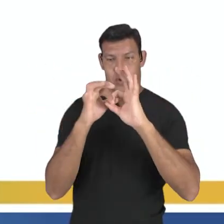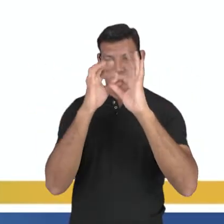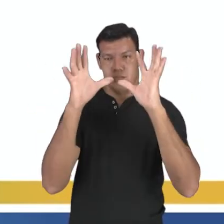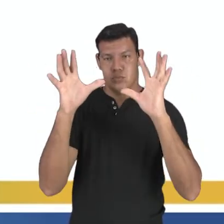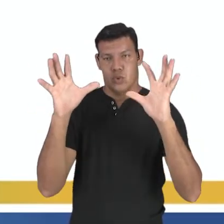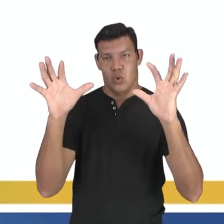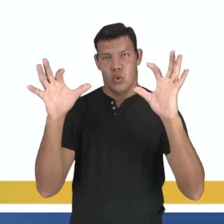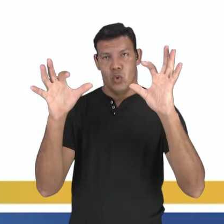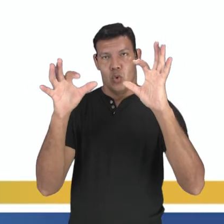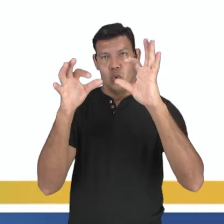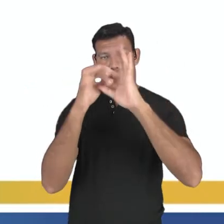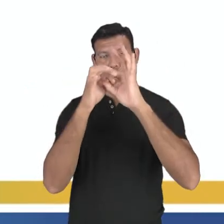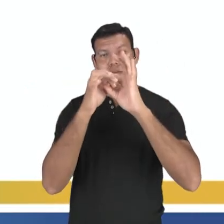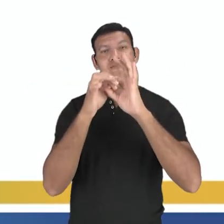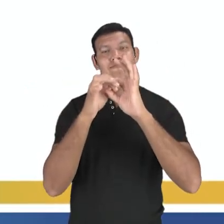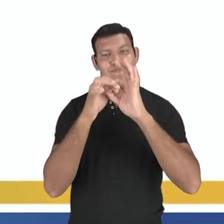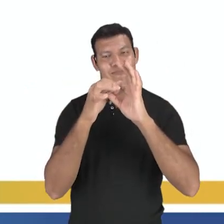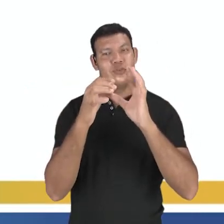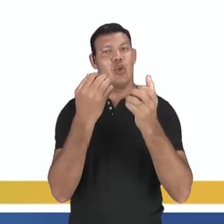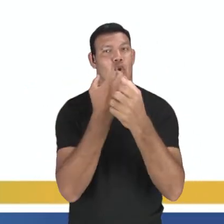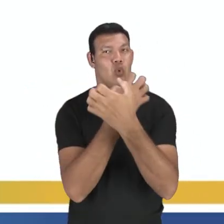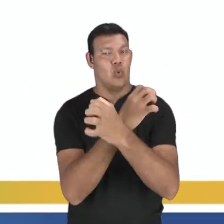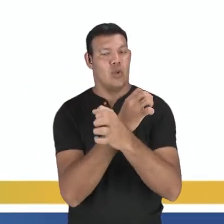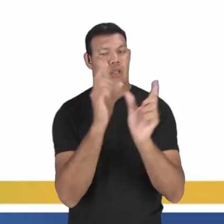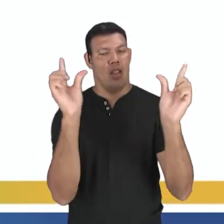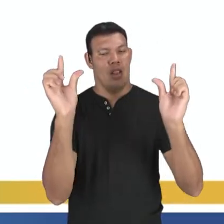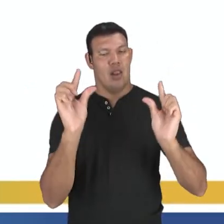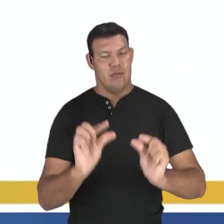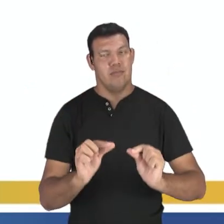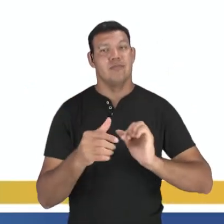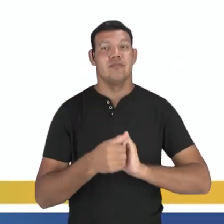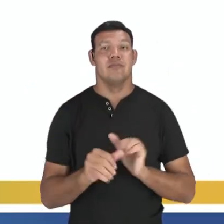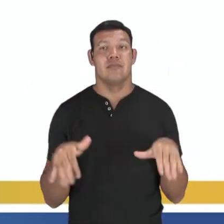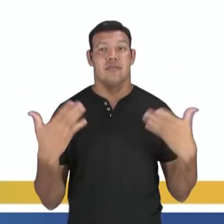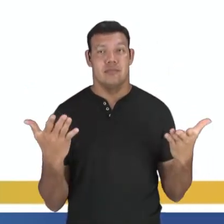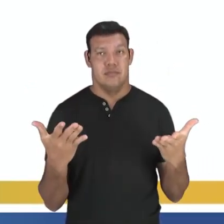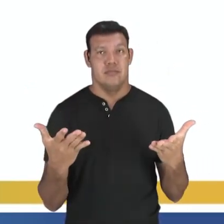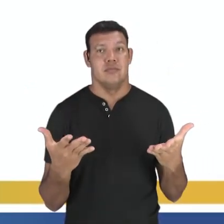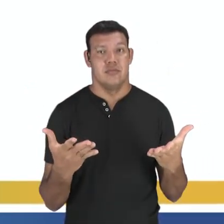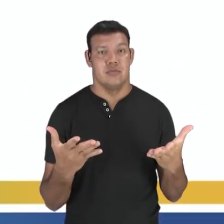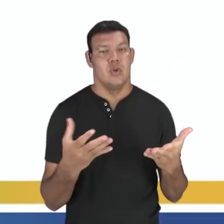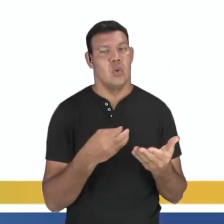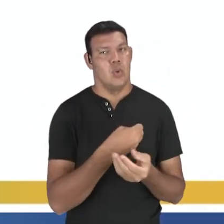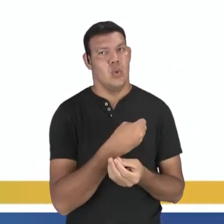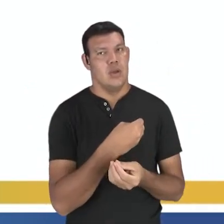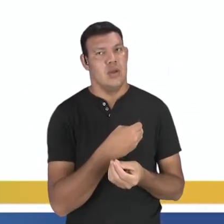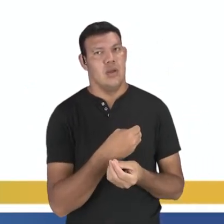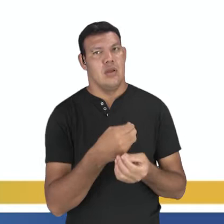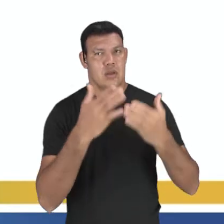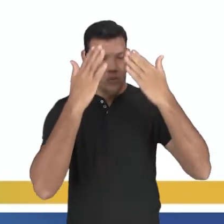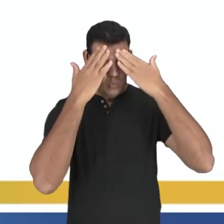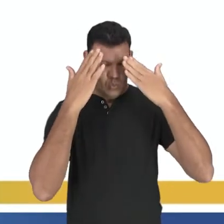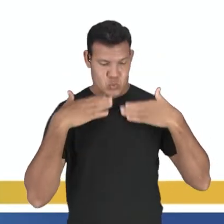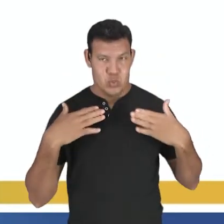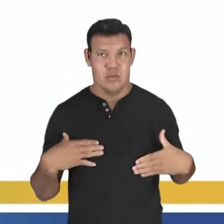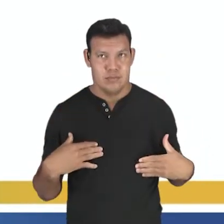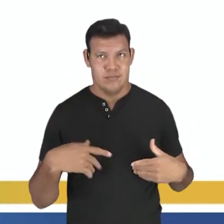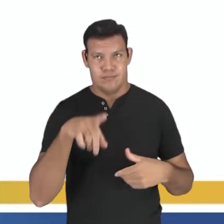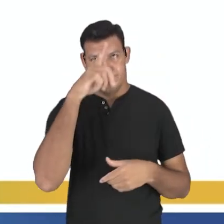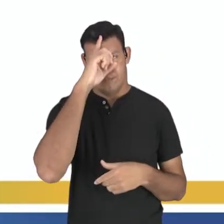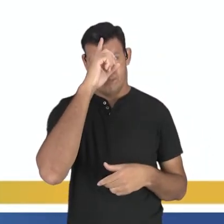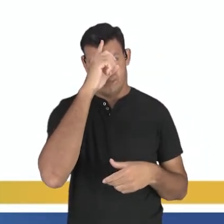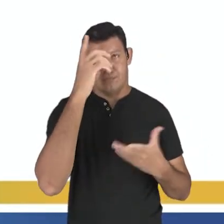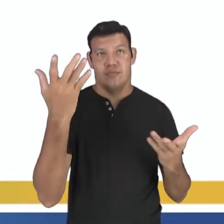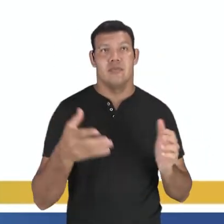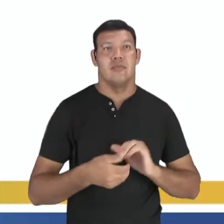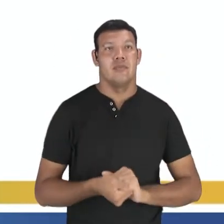por isso esse número vai ser reduzido, tá? E aí, qual seria essa distribuição dos ossos em um indivíduo adulto, por